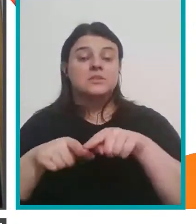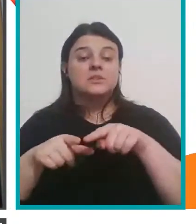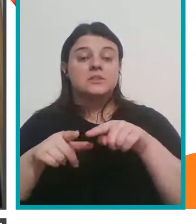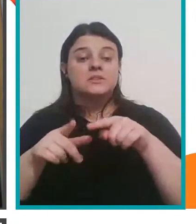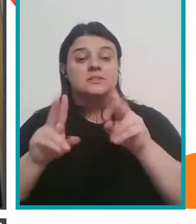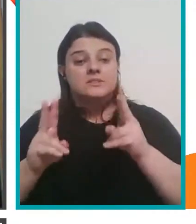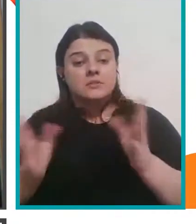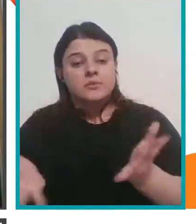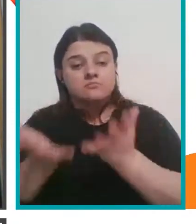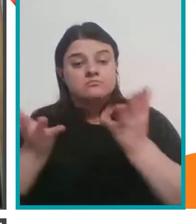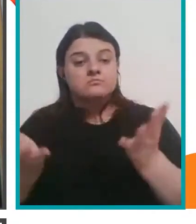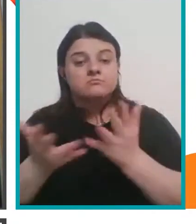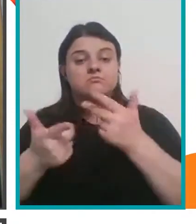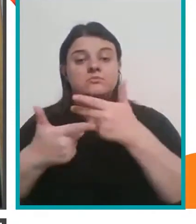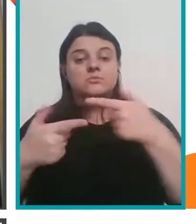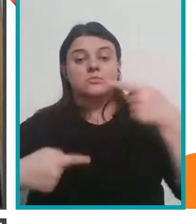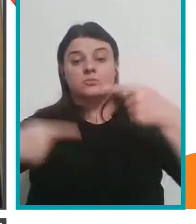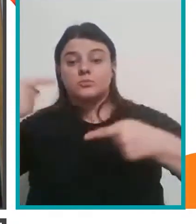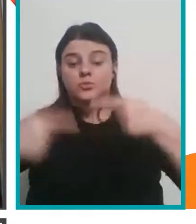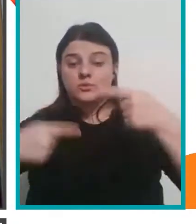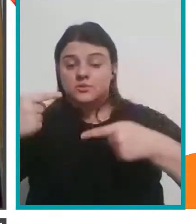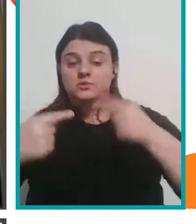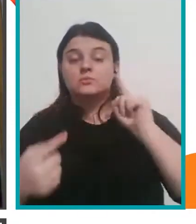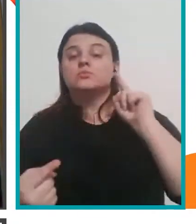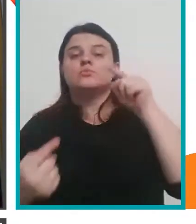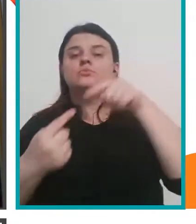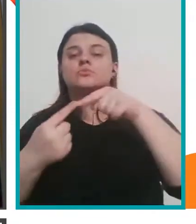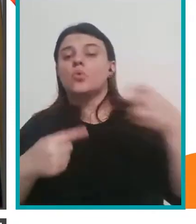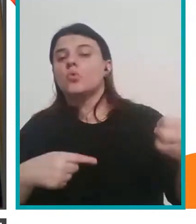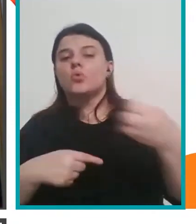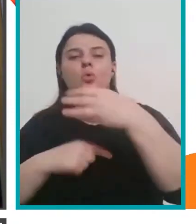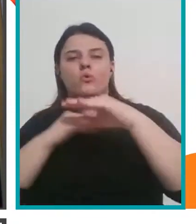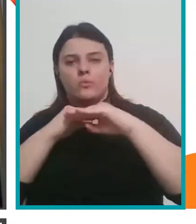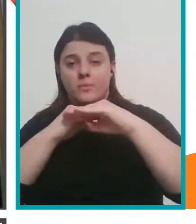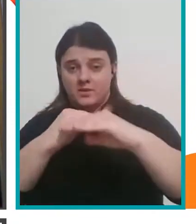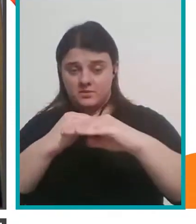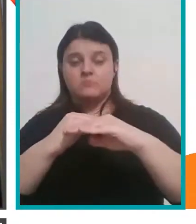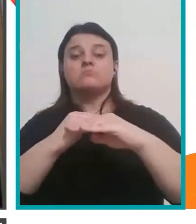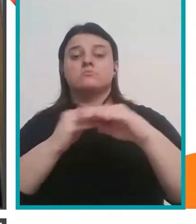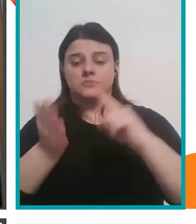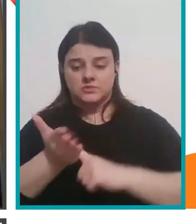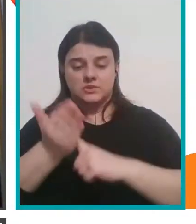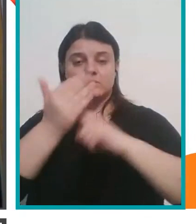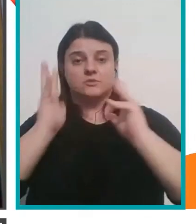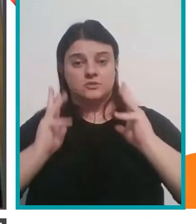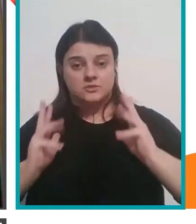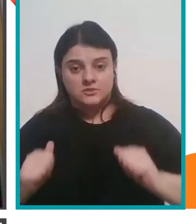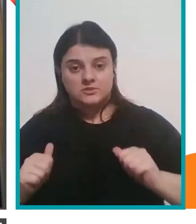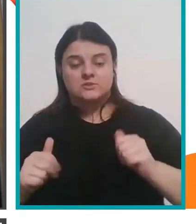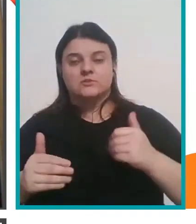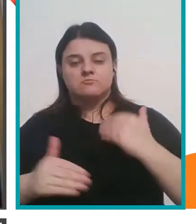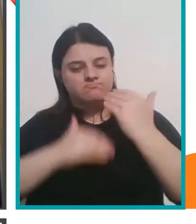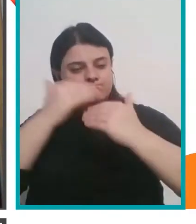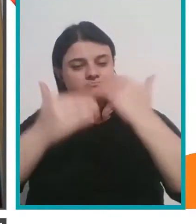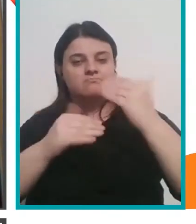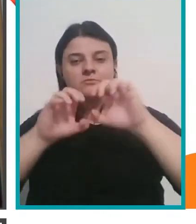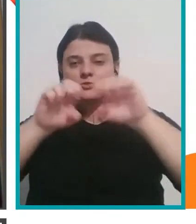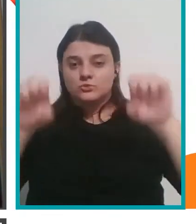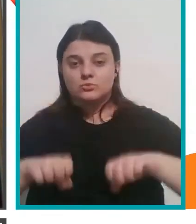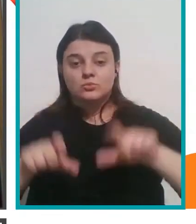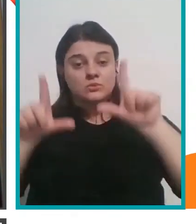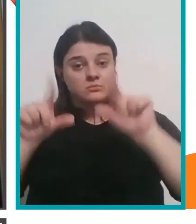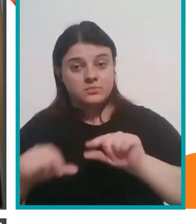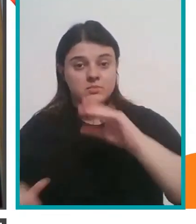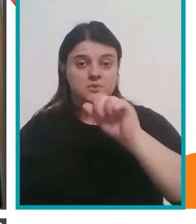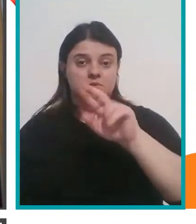a promoção de políticas visando novos padrões de tecnologia limpa, de eficiência energética, de infraestrutura de baixo carbono no